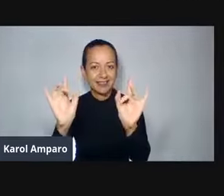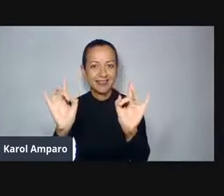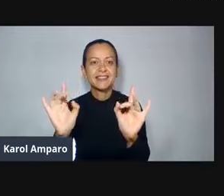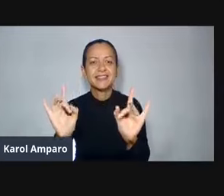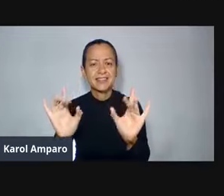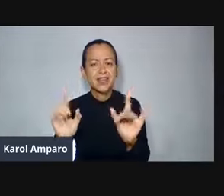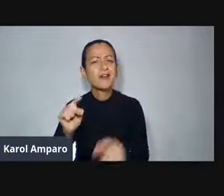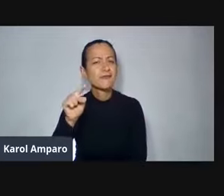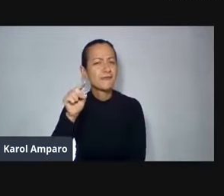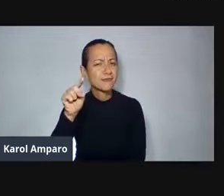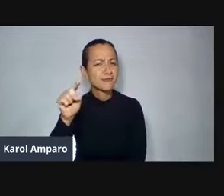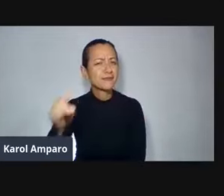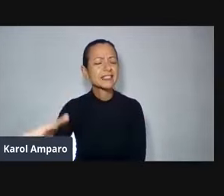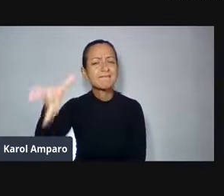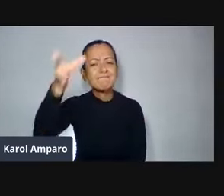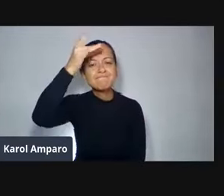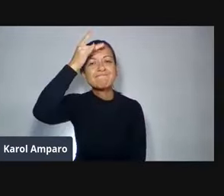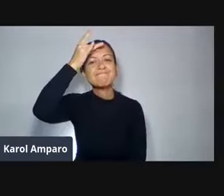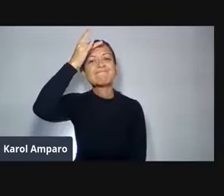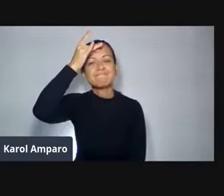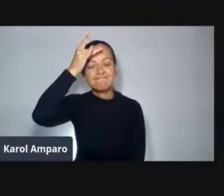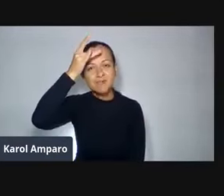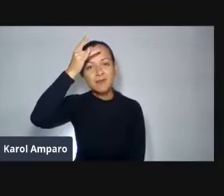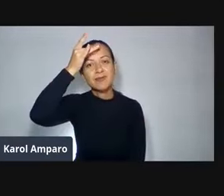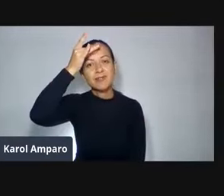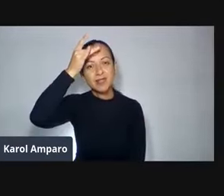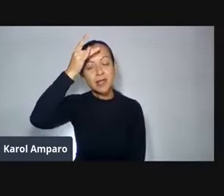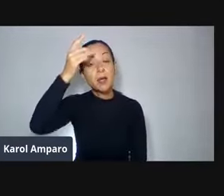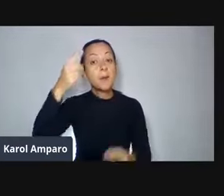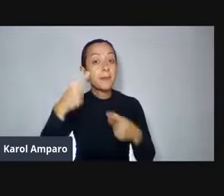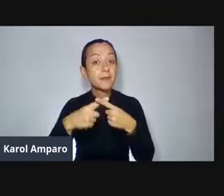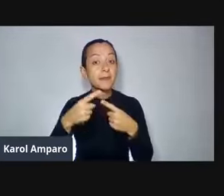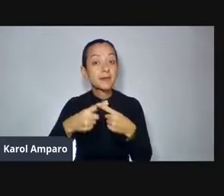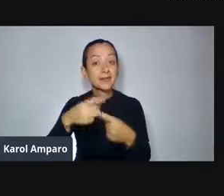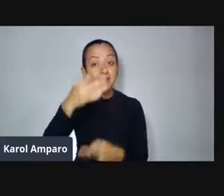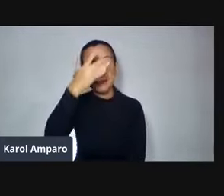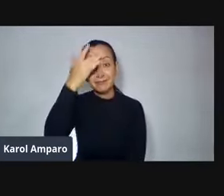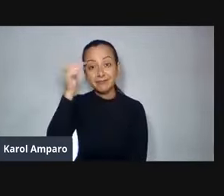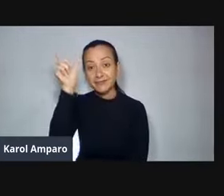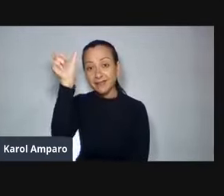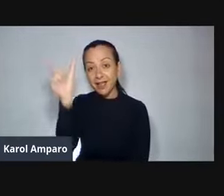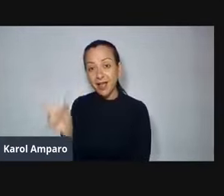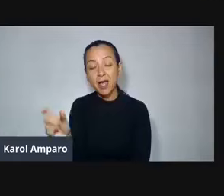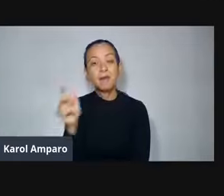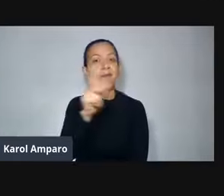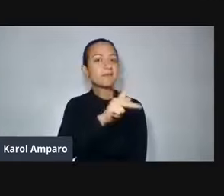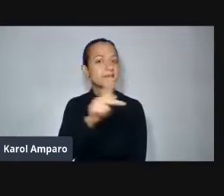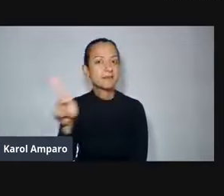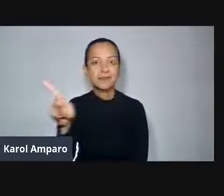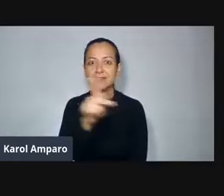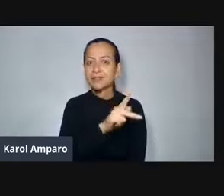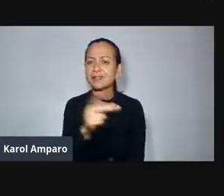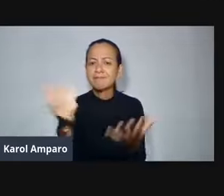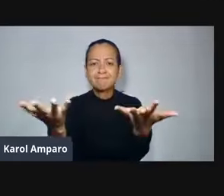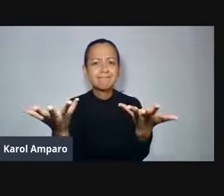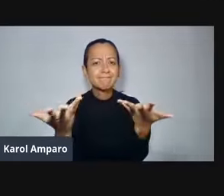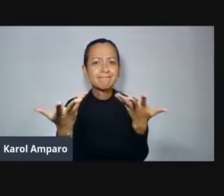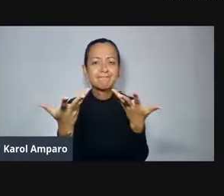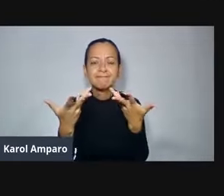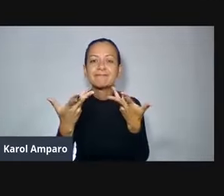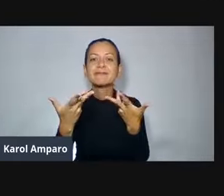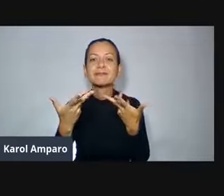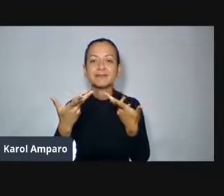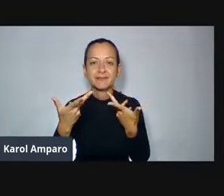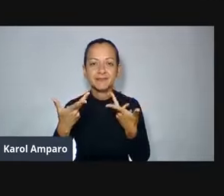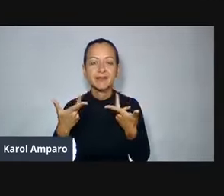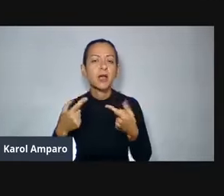na memória de todos vocês, desse grande mestre. Dessa pessoa sensacional, com